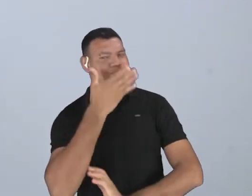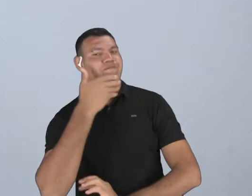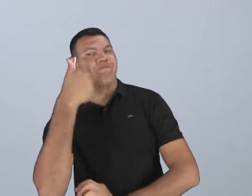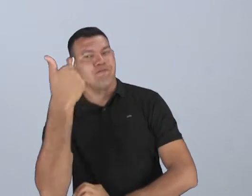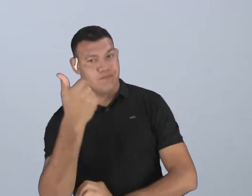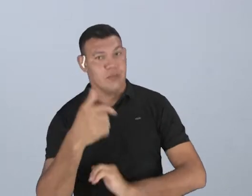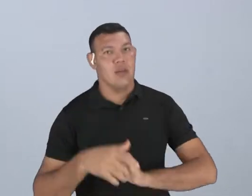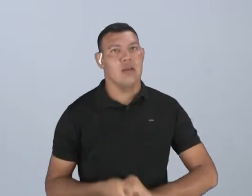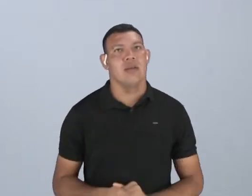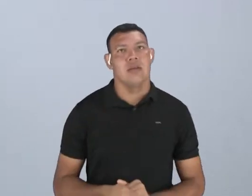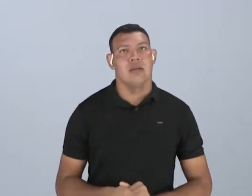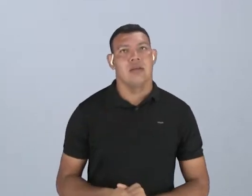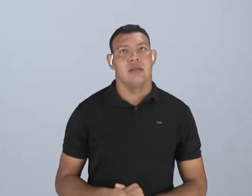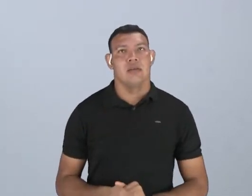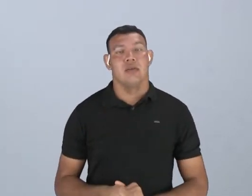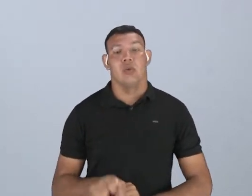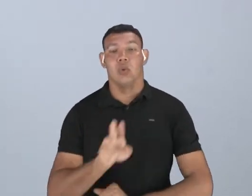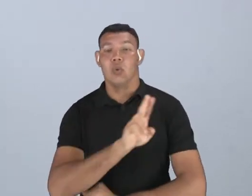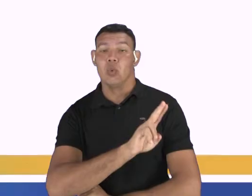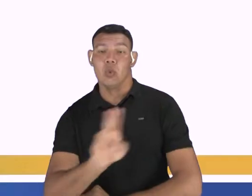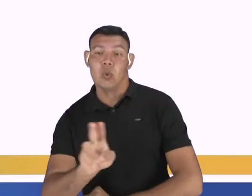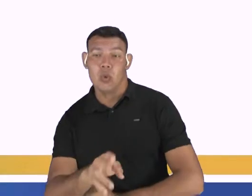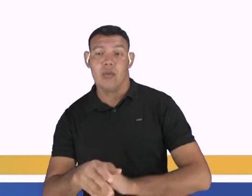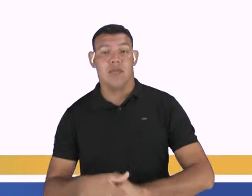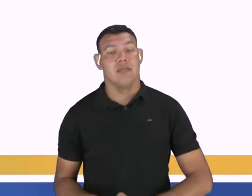deles é denominado